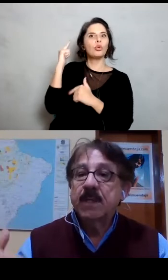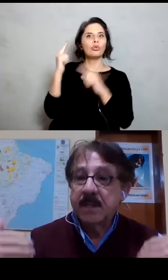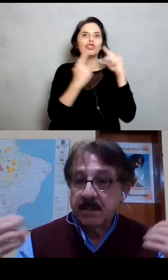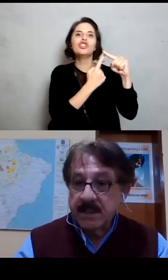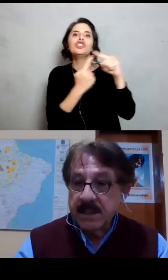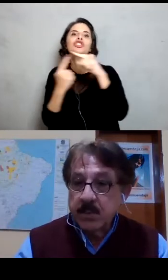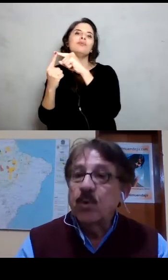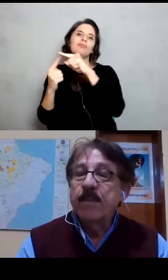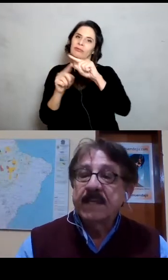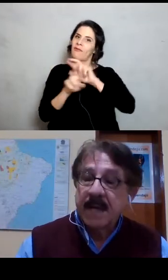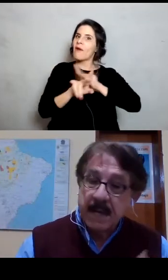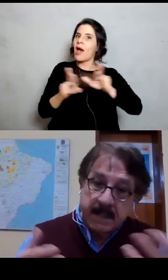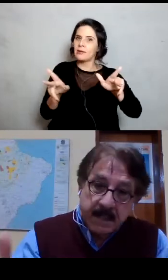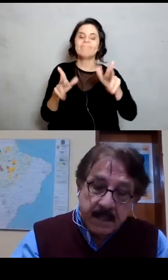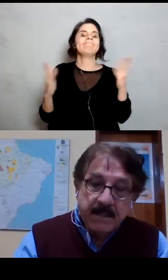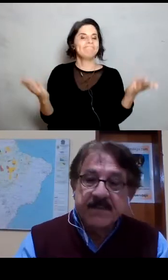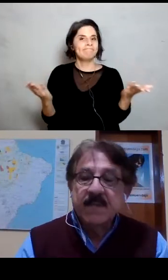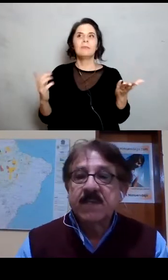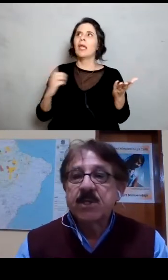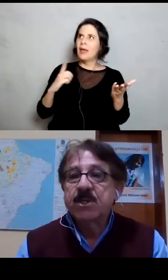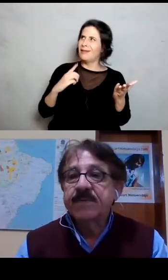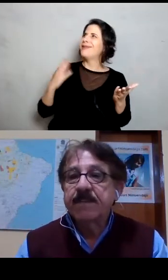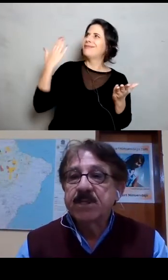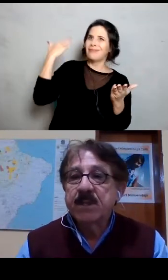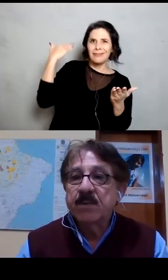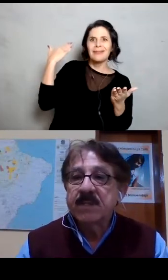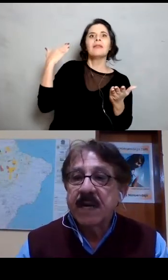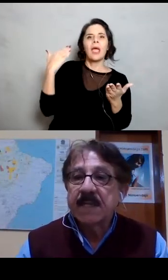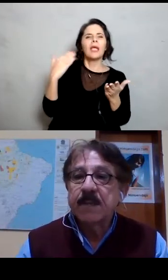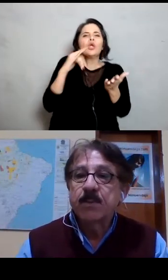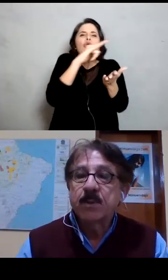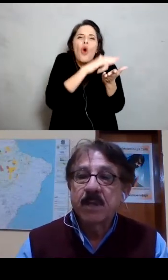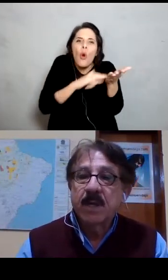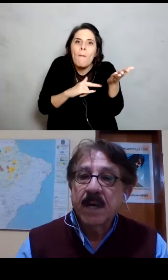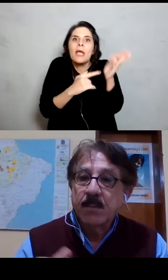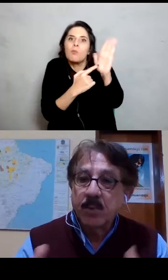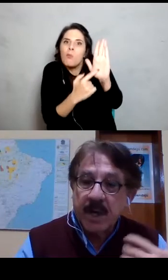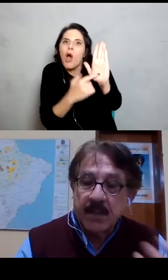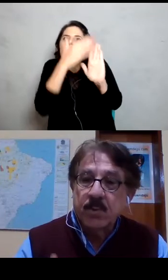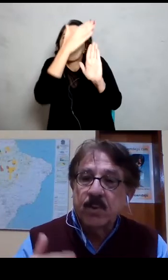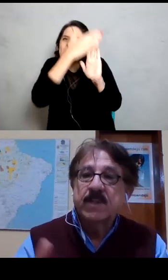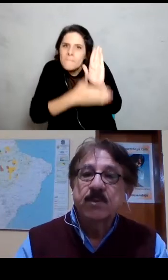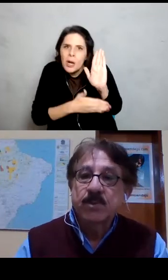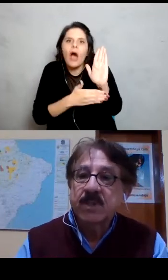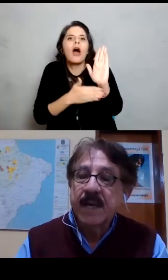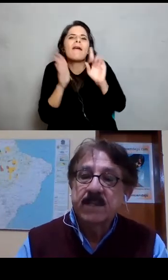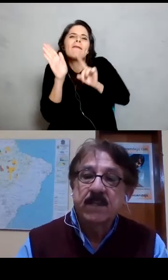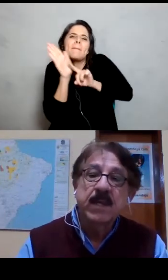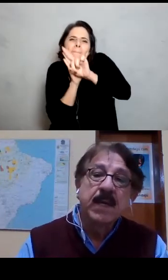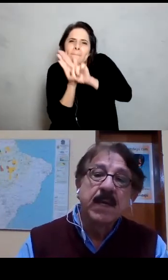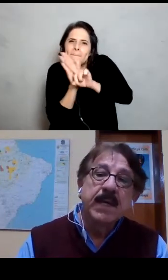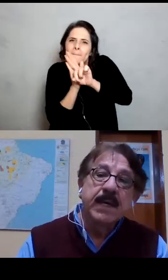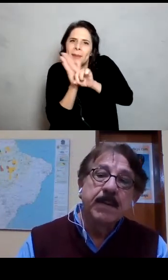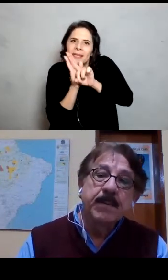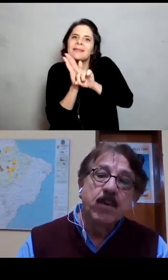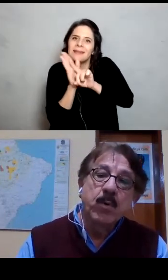temos documentada e enfim, cientificamente demonstrada por carbono 14 e outros